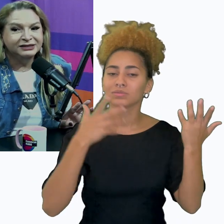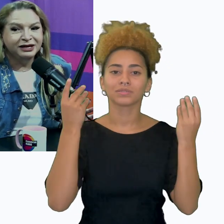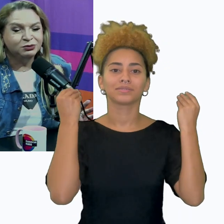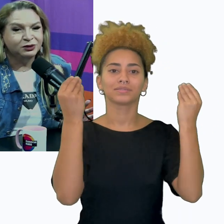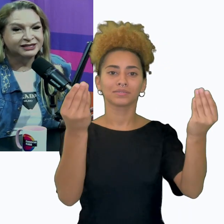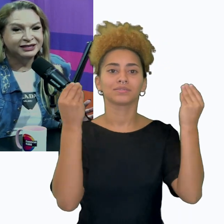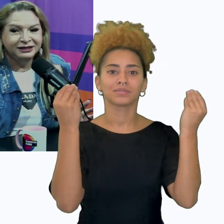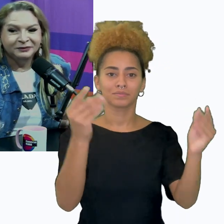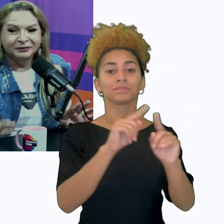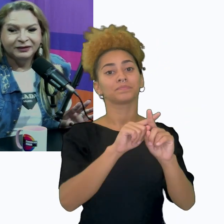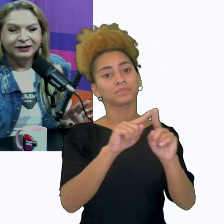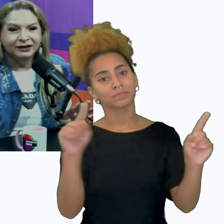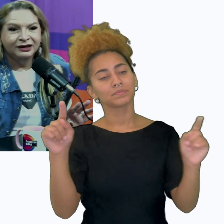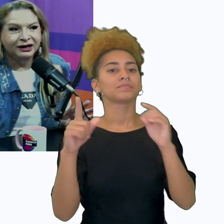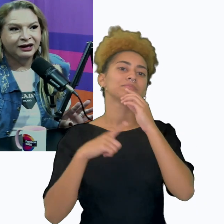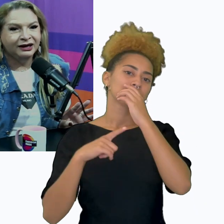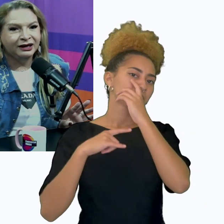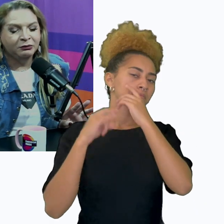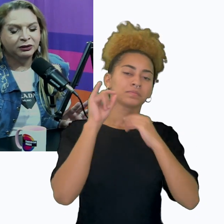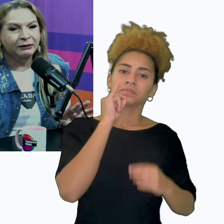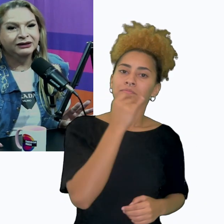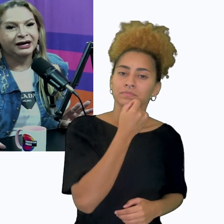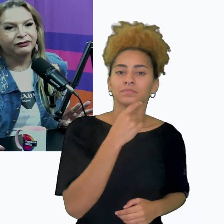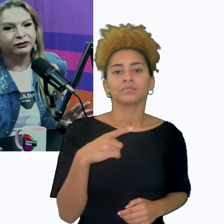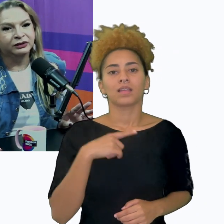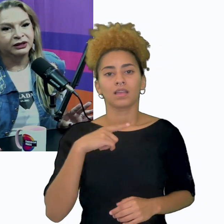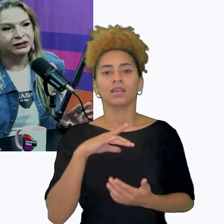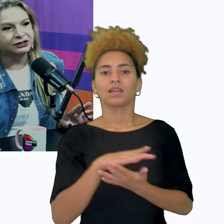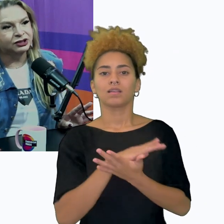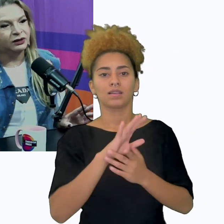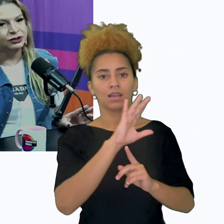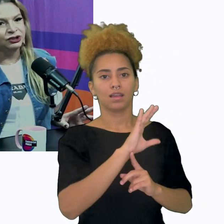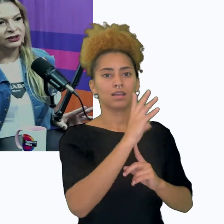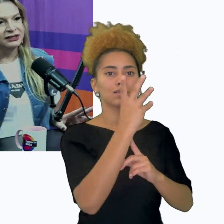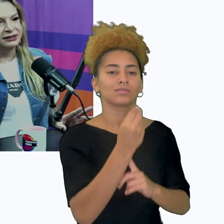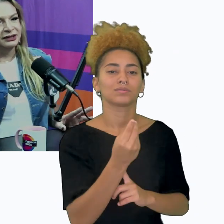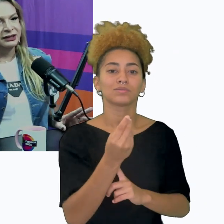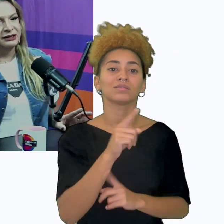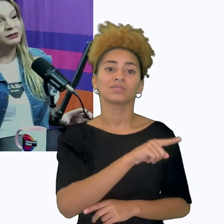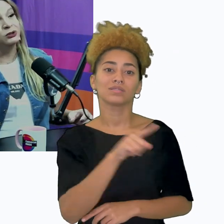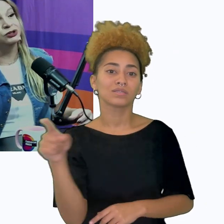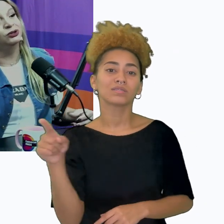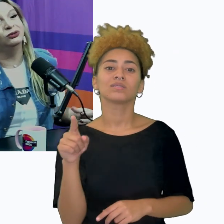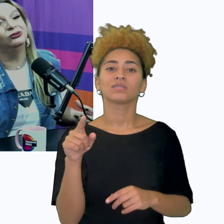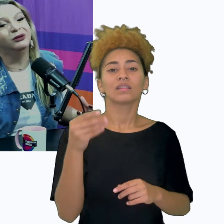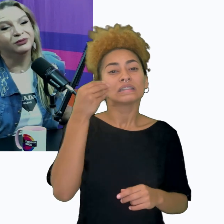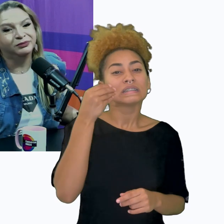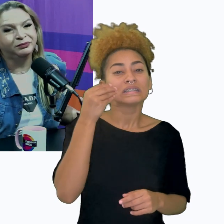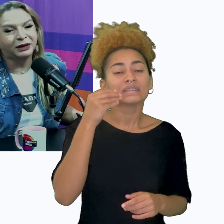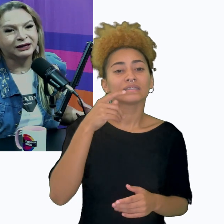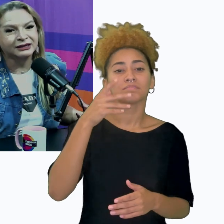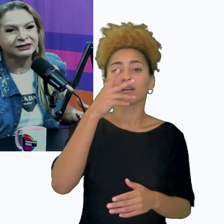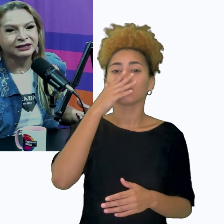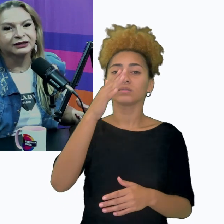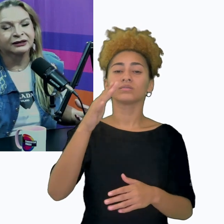mas mesmo assim, é muito lamentável que ainda existam artistas que se prostituam pra